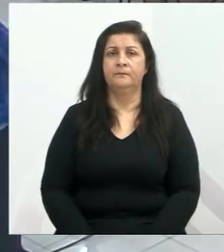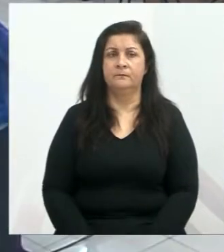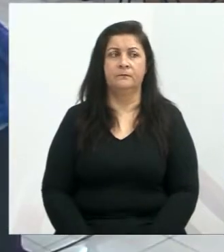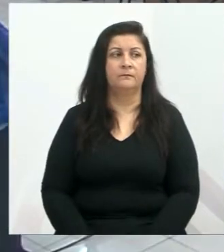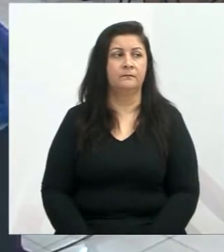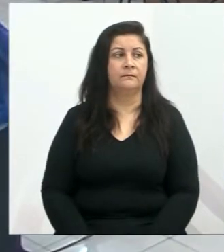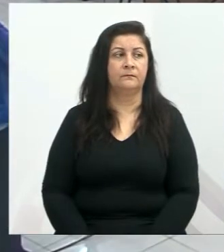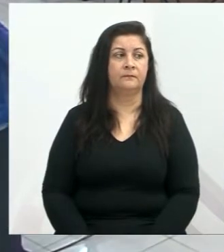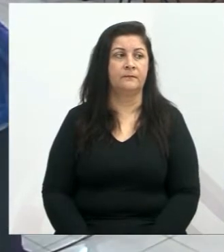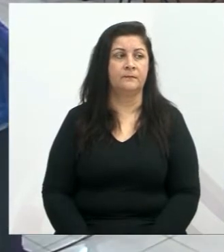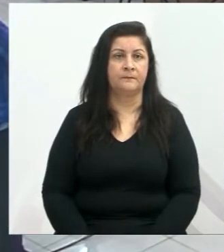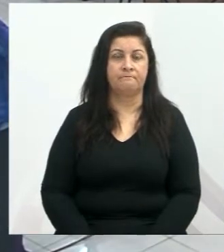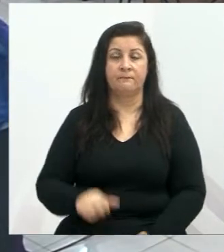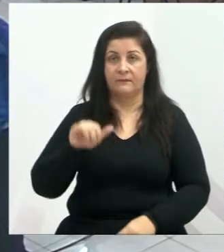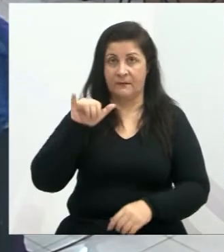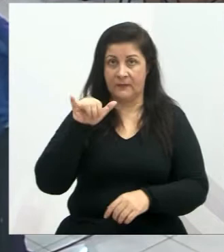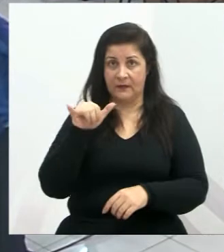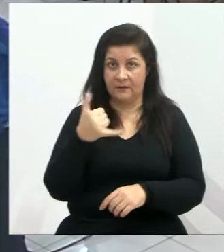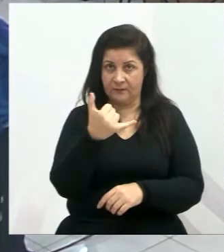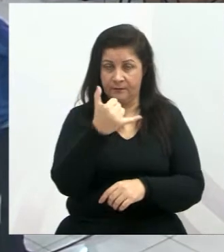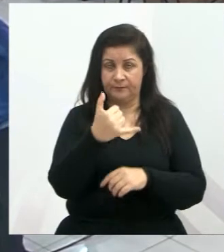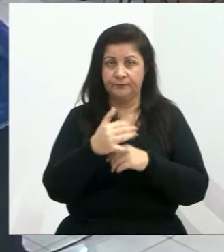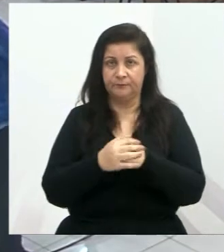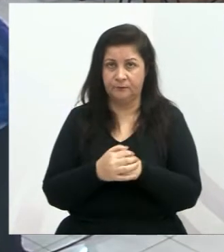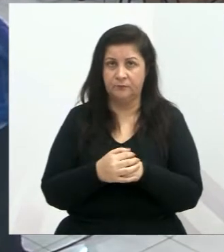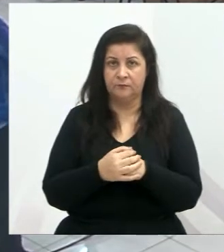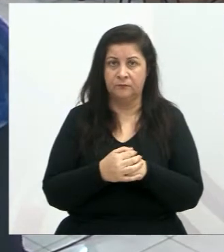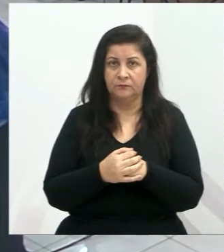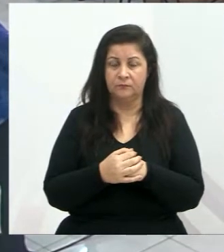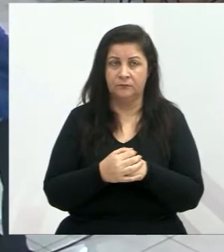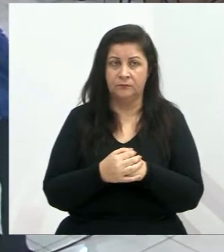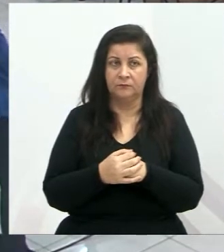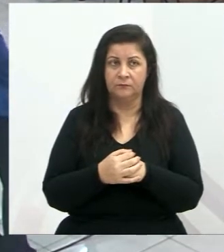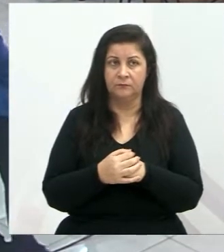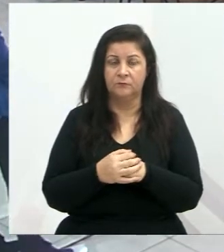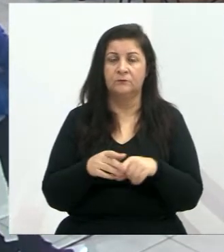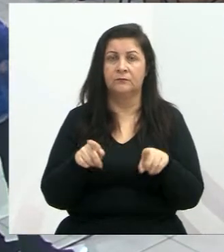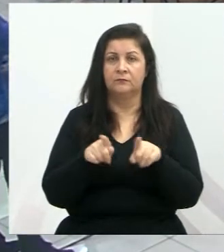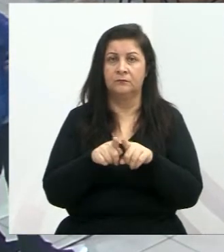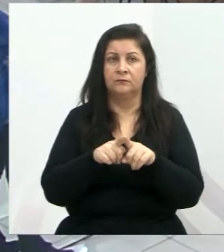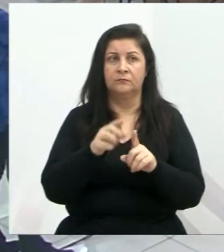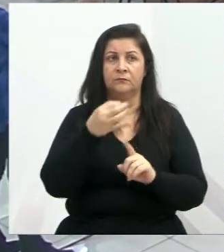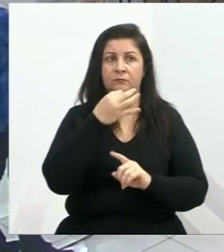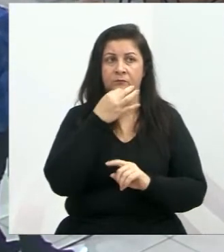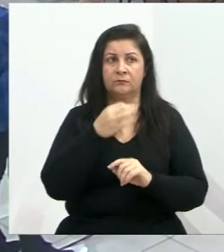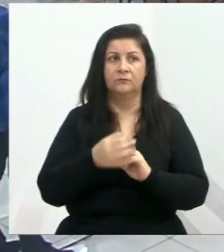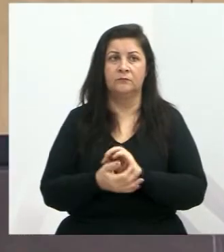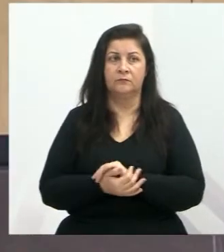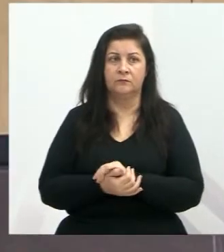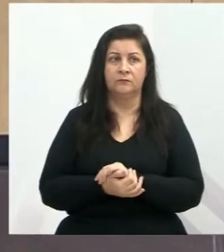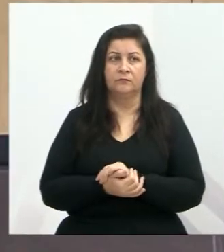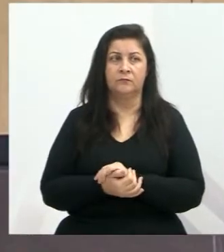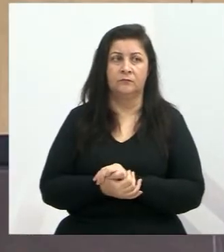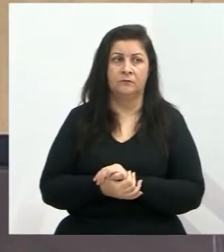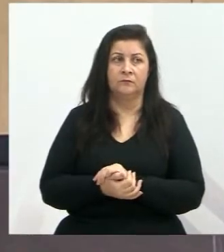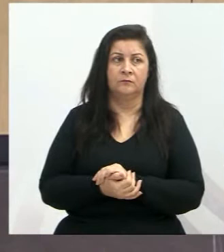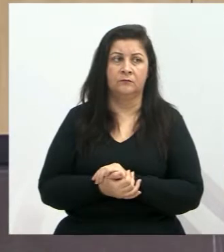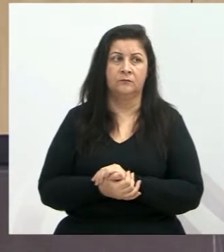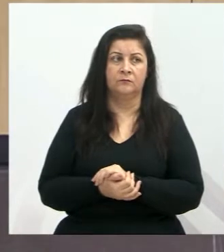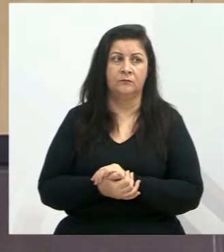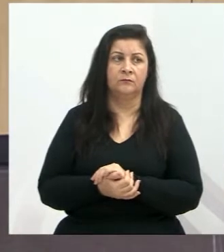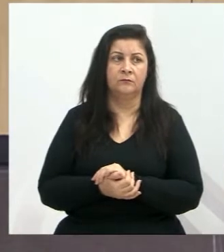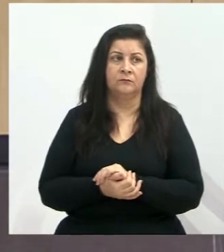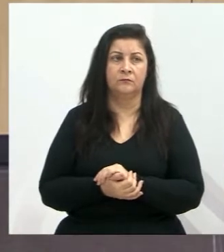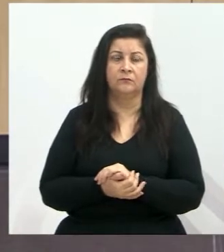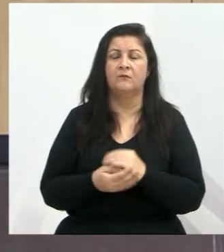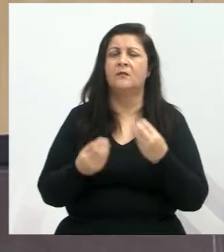Senhor presidente, aproveitando a fala do vereador Hernani Barreto, bem colocado, vereador, parabéns pela tua colocação. Não